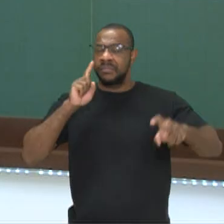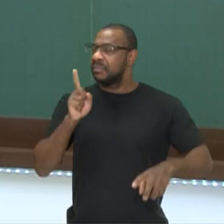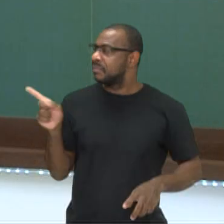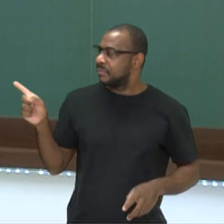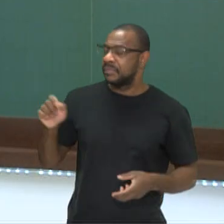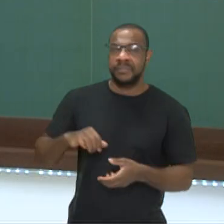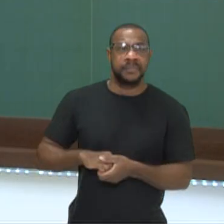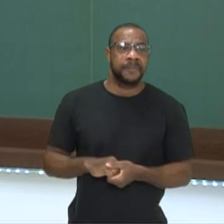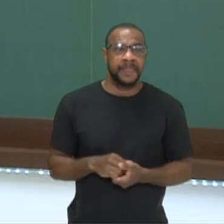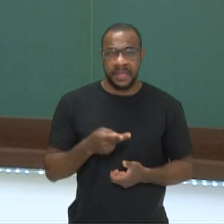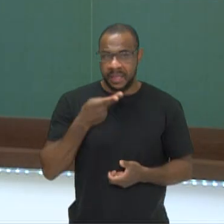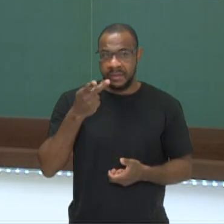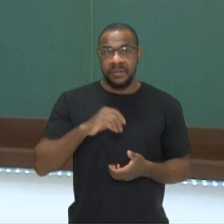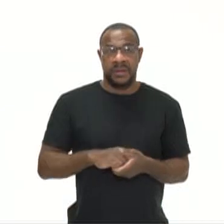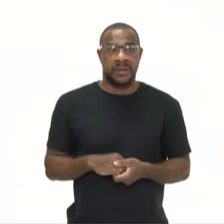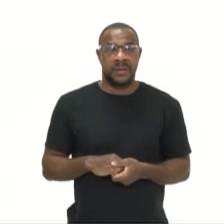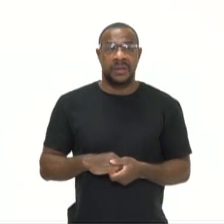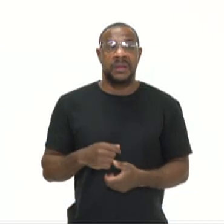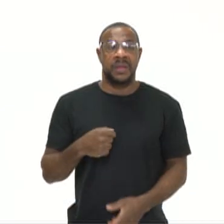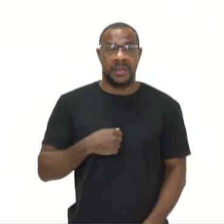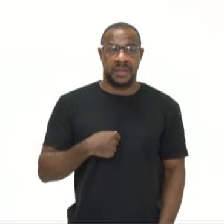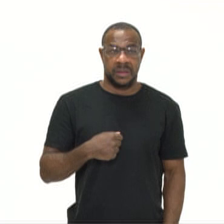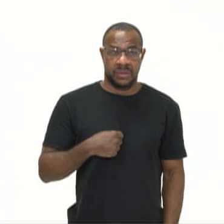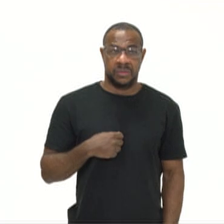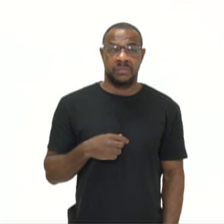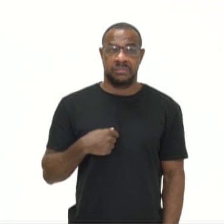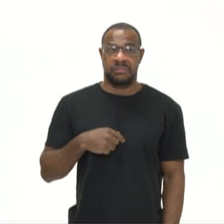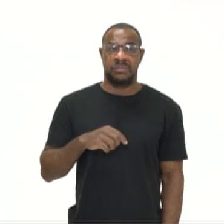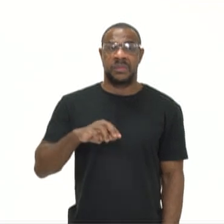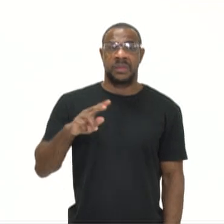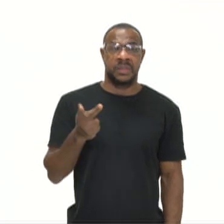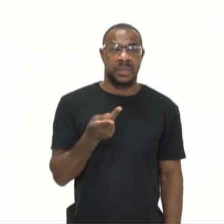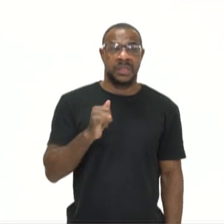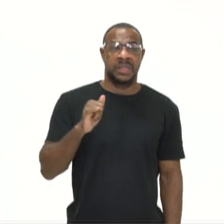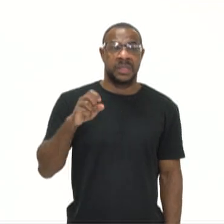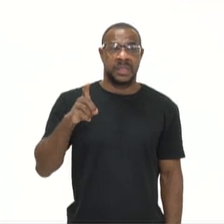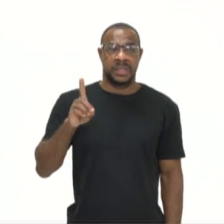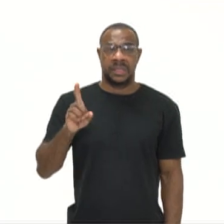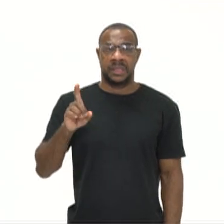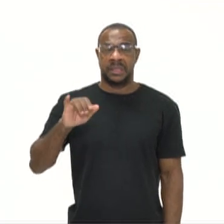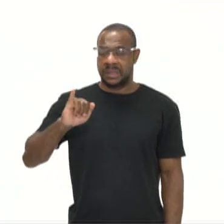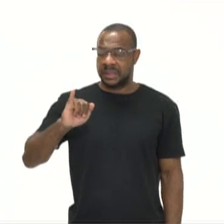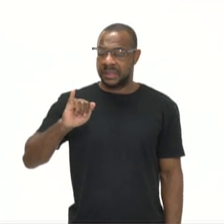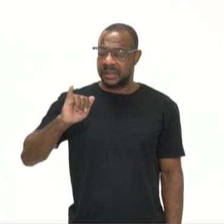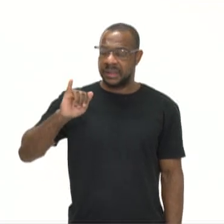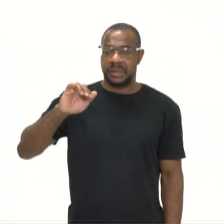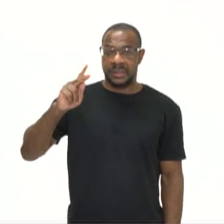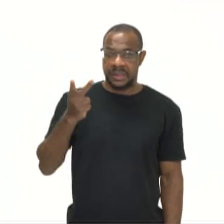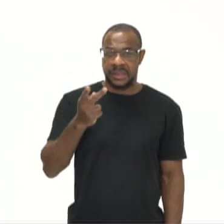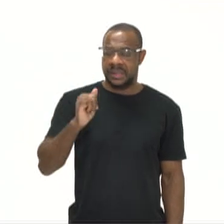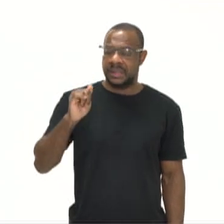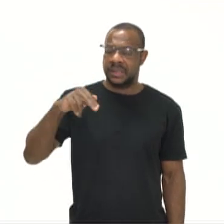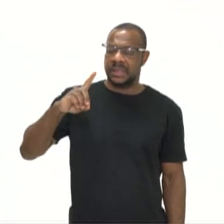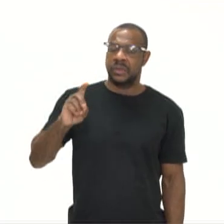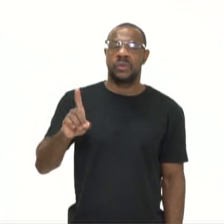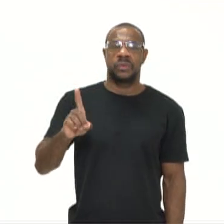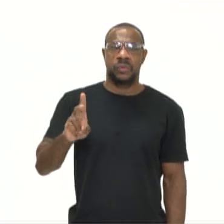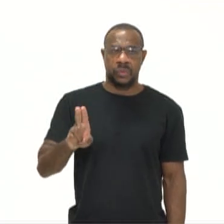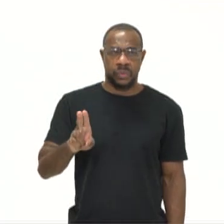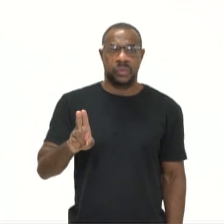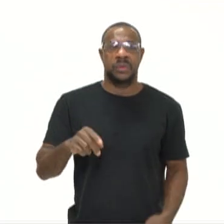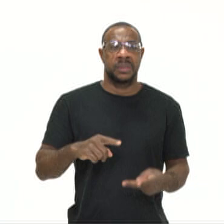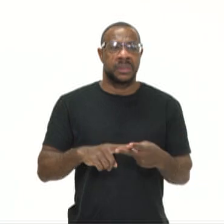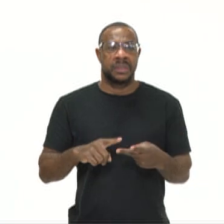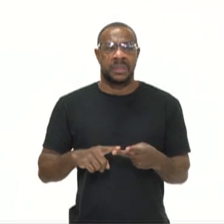liderança religiosa? Ele disse, me considero hindu, porque ele era da Índia, muçulmano, cristão, judeu e